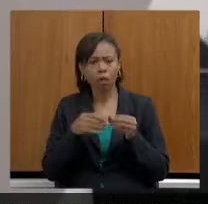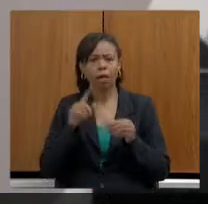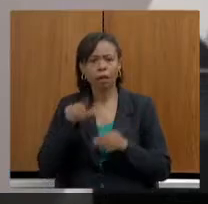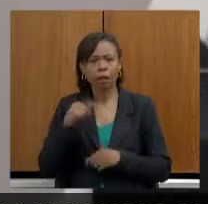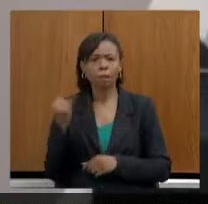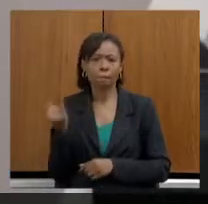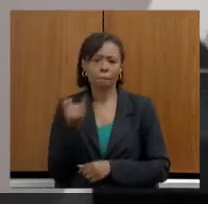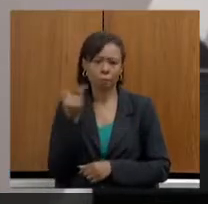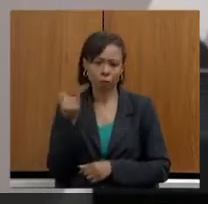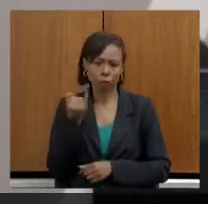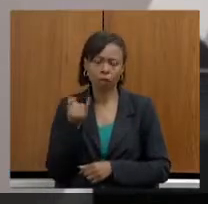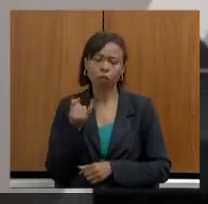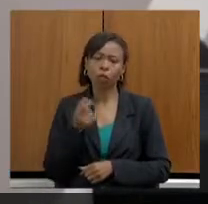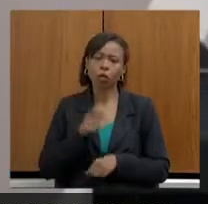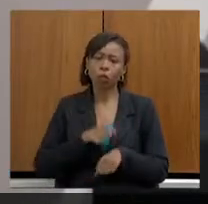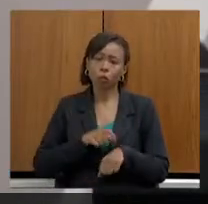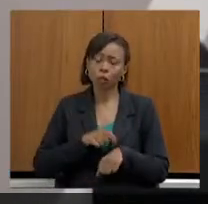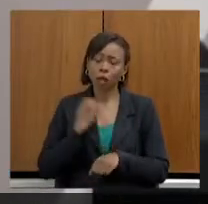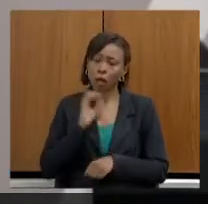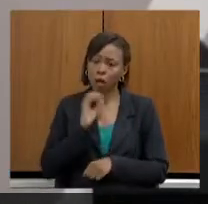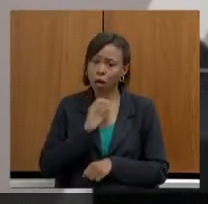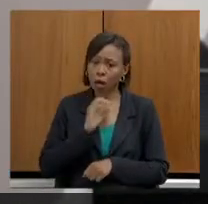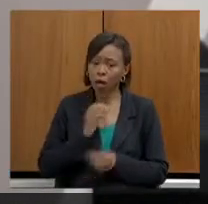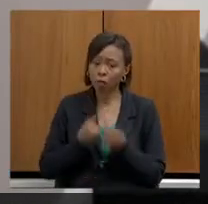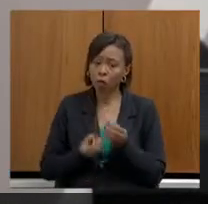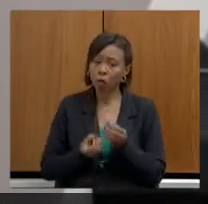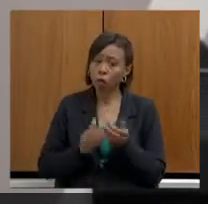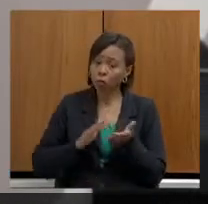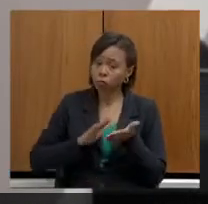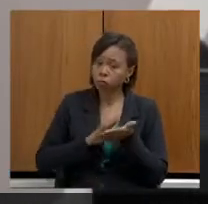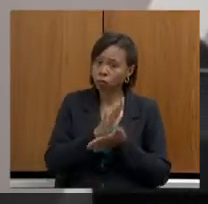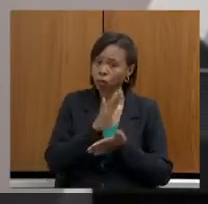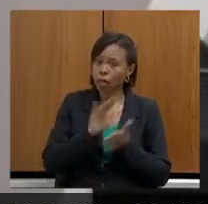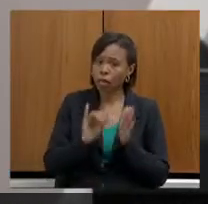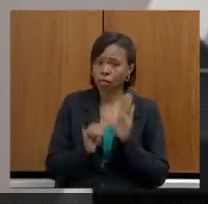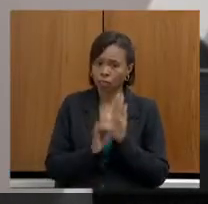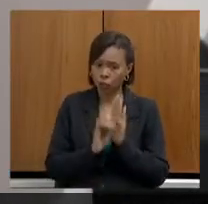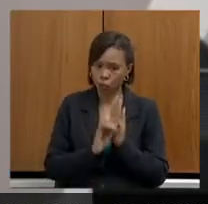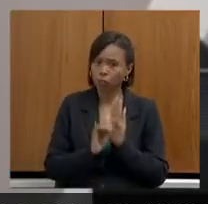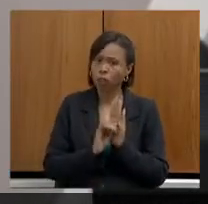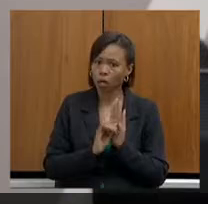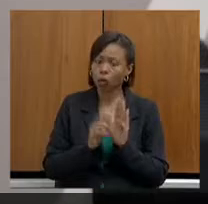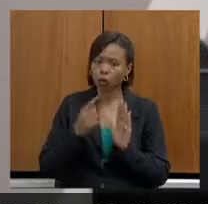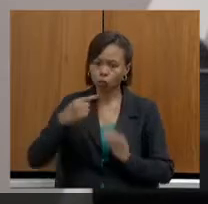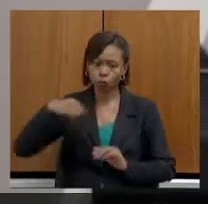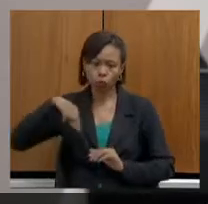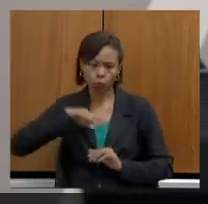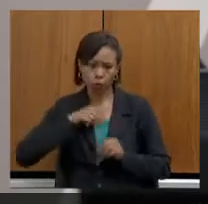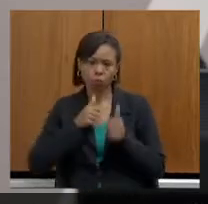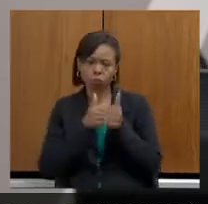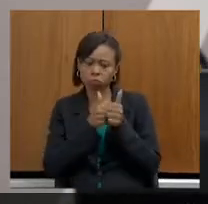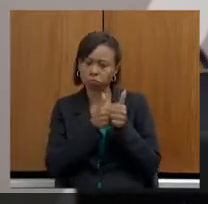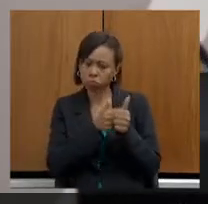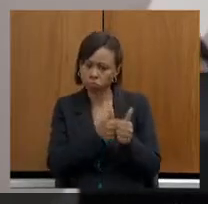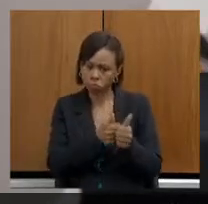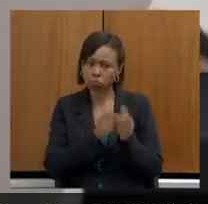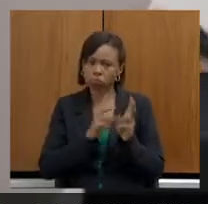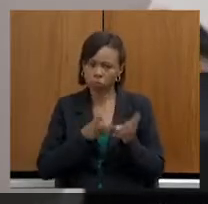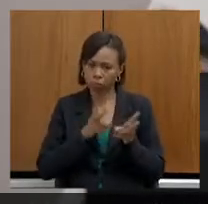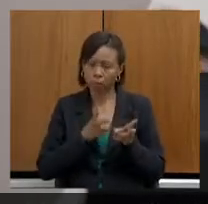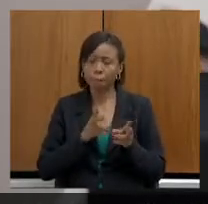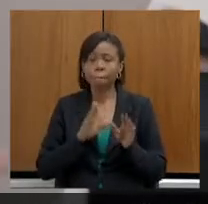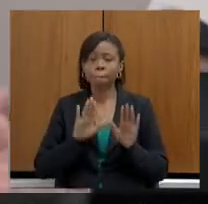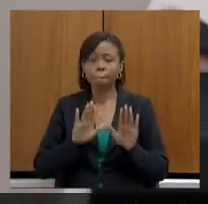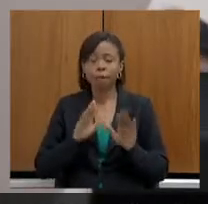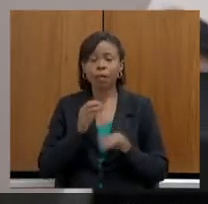né da agilização Então decidi tal então nós vamos continuar acompanhando é mas eu queria